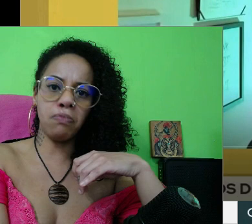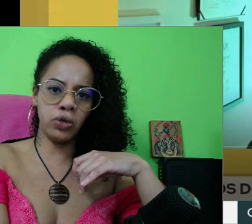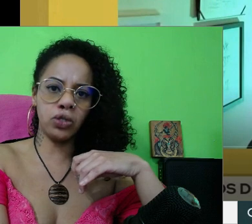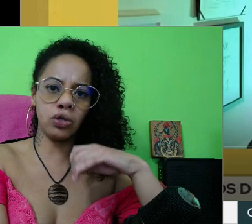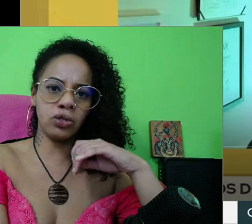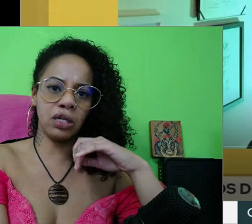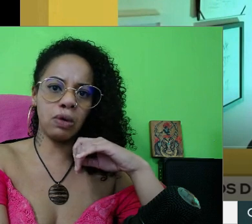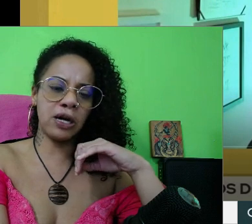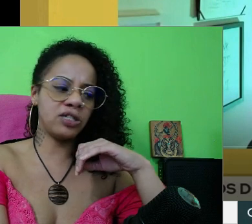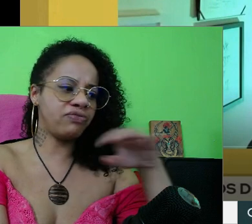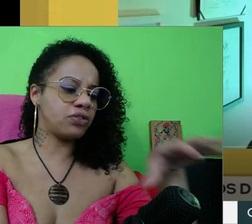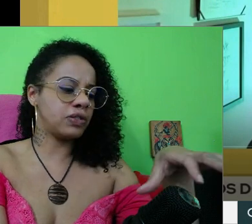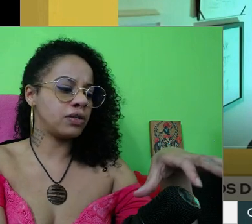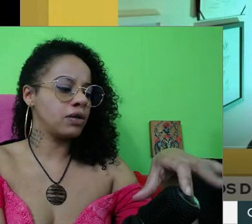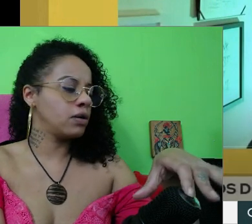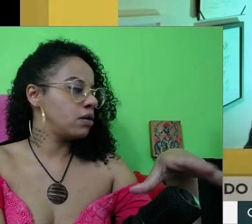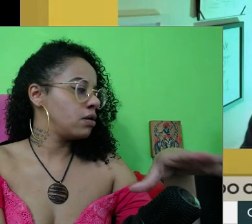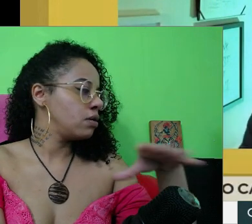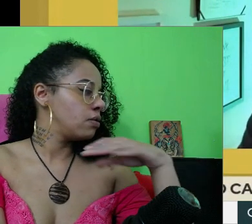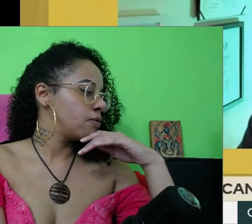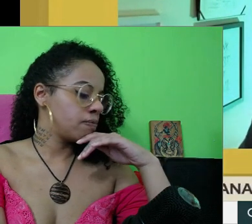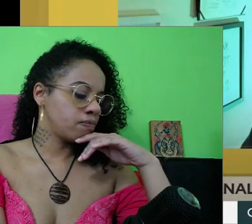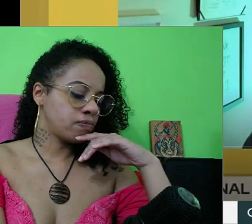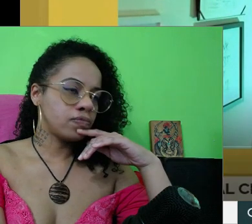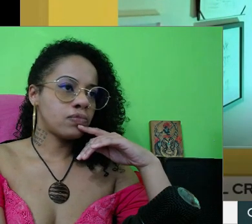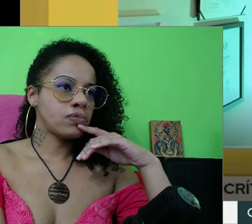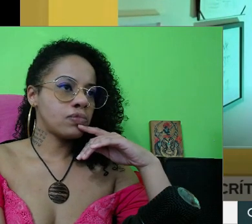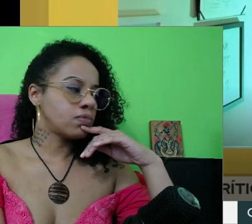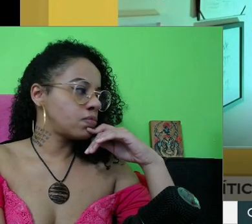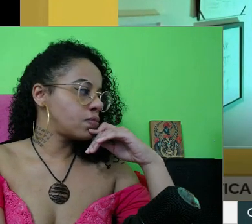seria muito escroto da tua parte se fosse